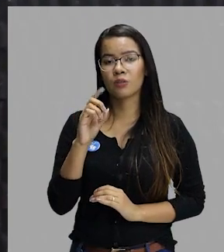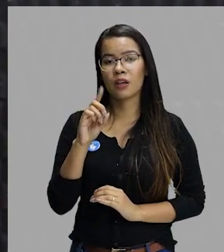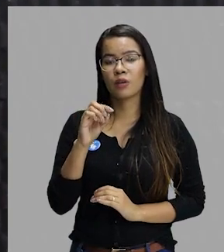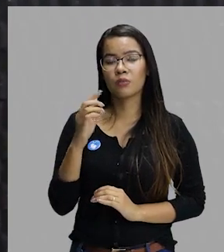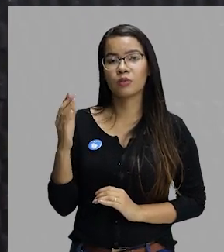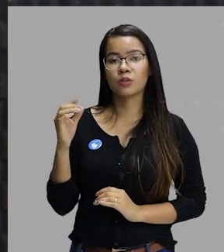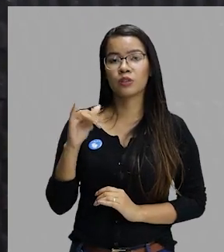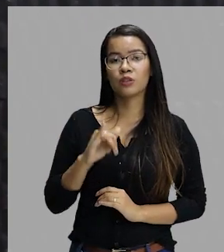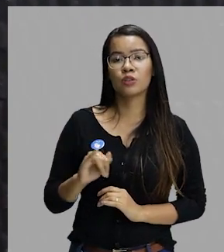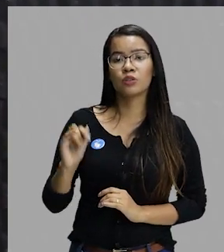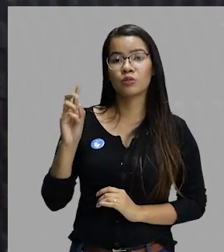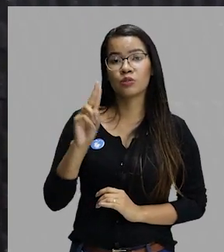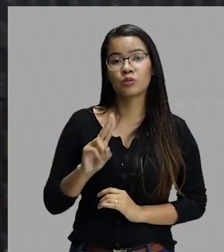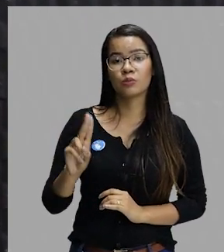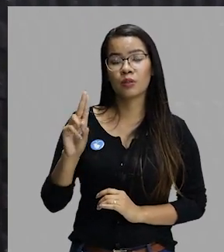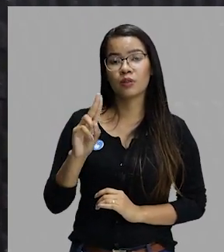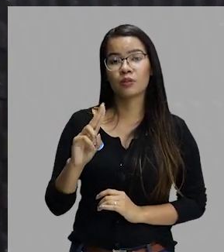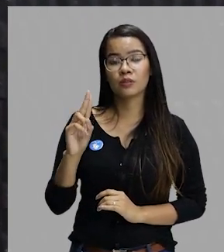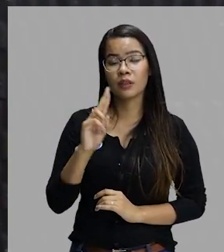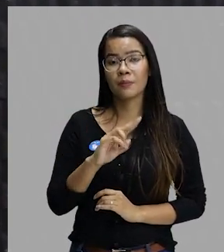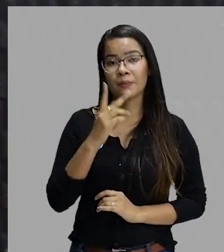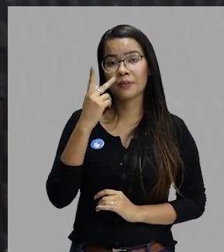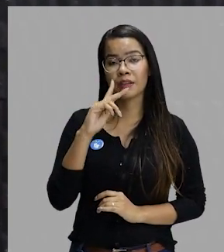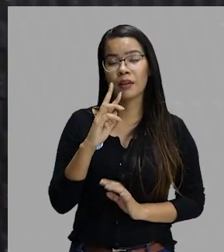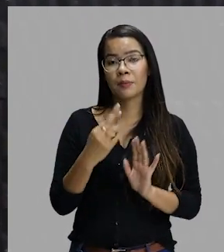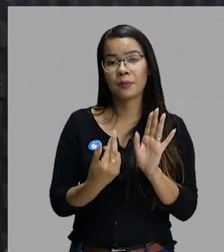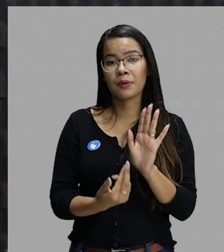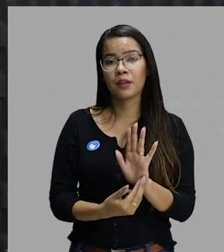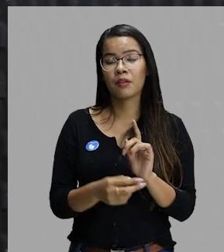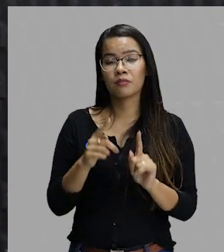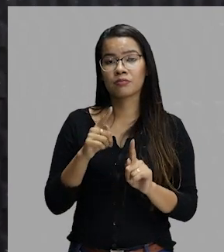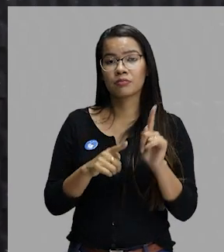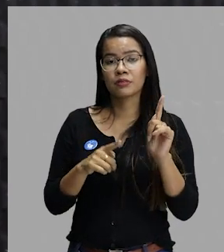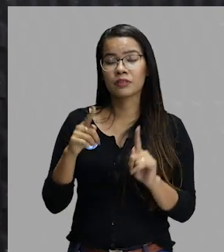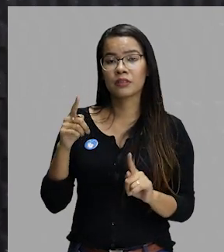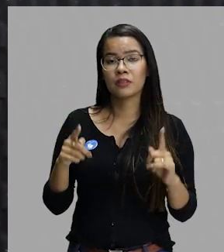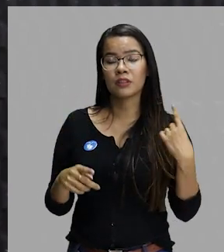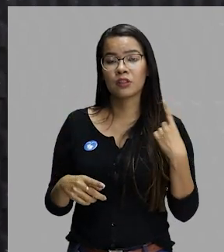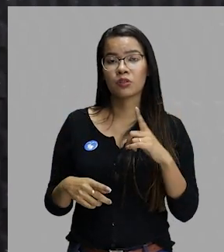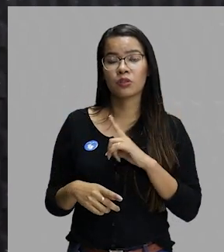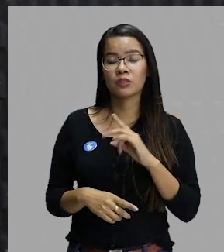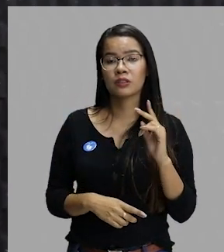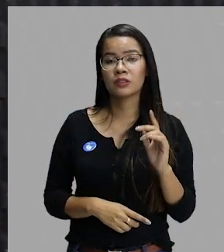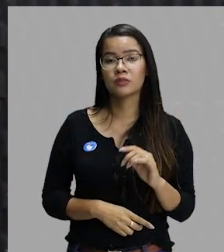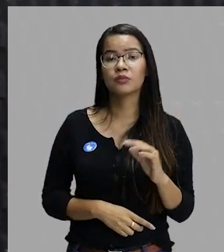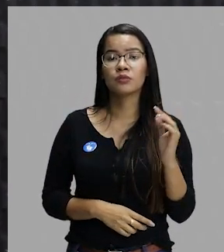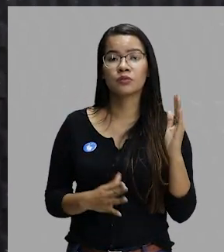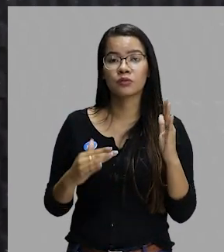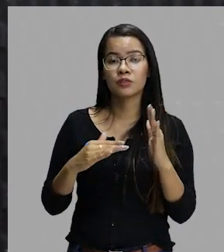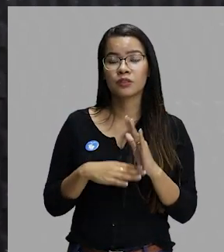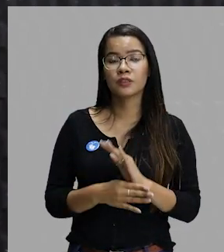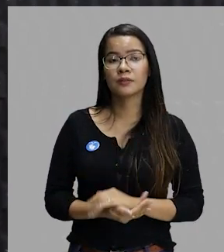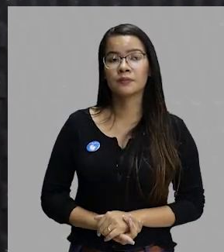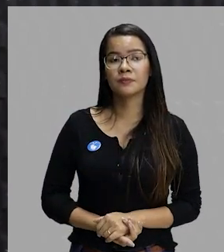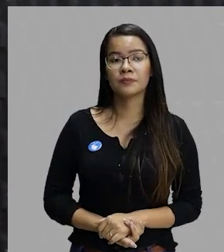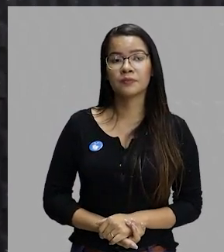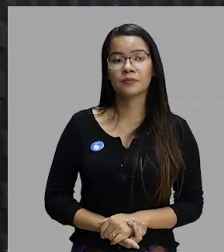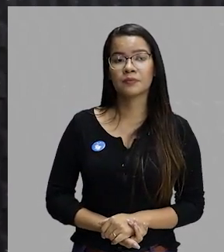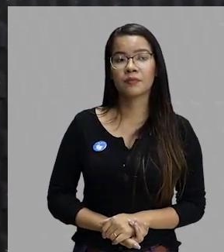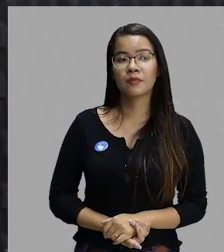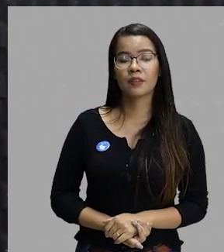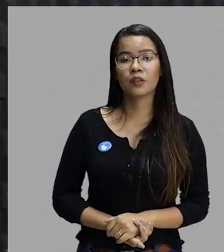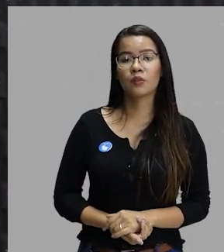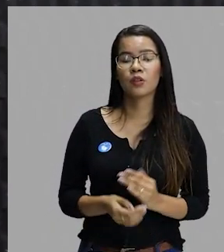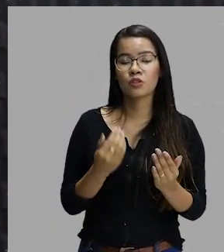para representar o gráfico das nossas funções. O plano cartesiano é um instrumento que a matemática usa bastante. Tá? No estudo